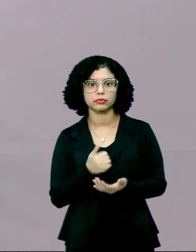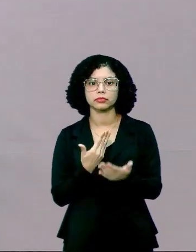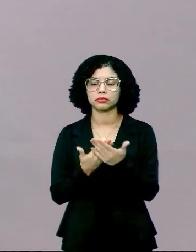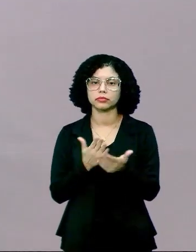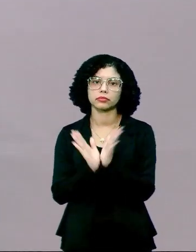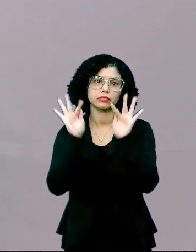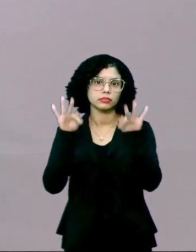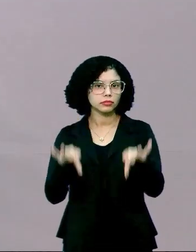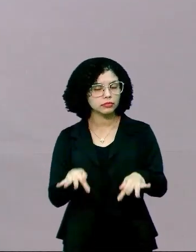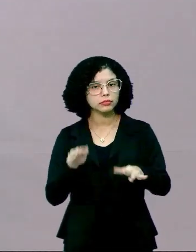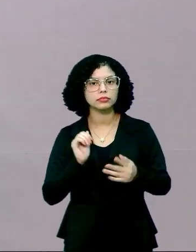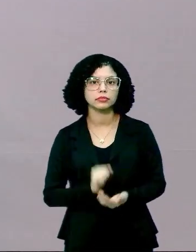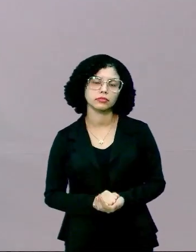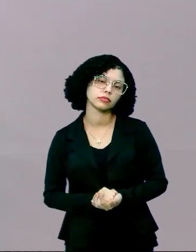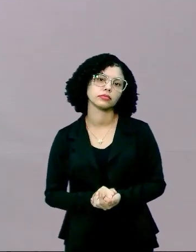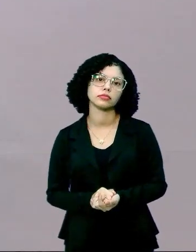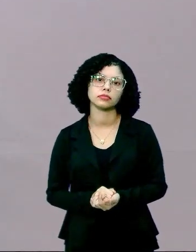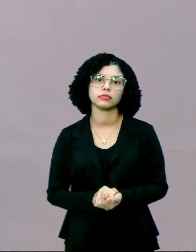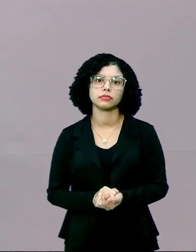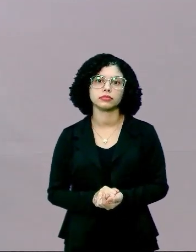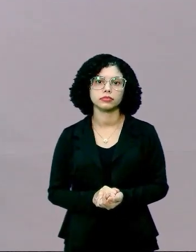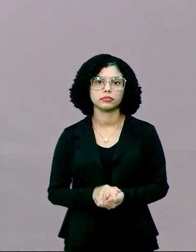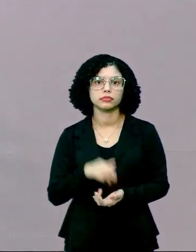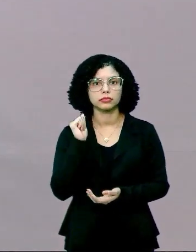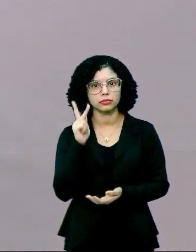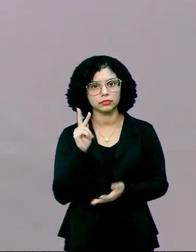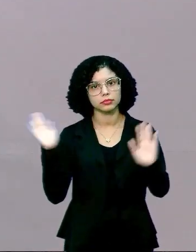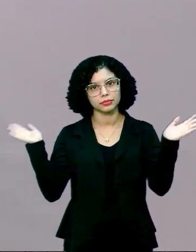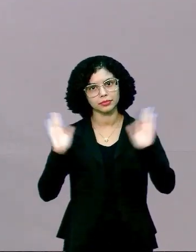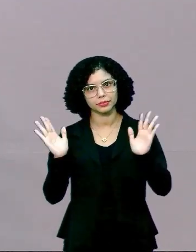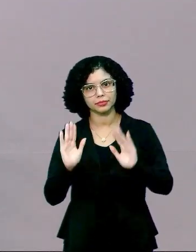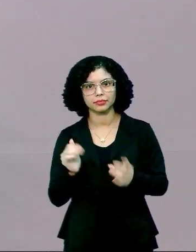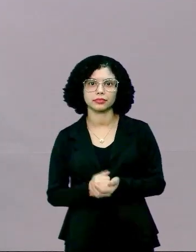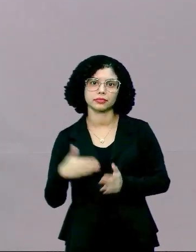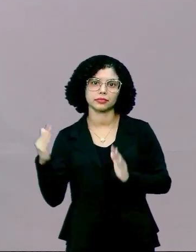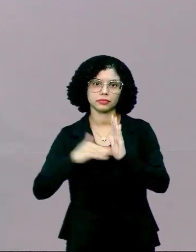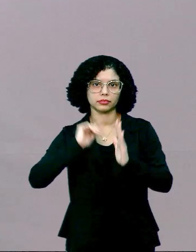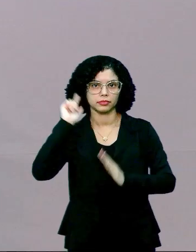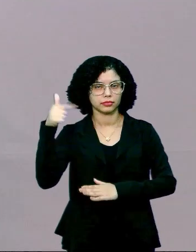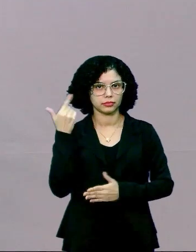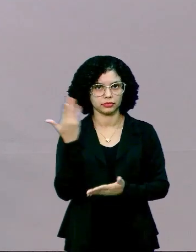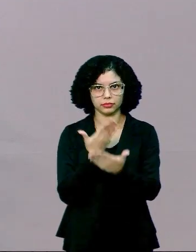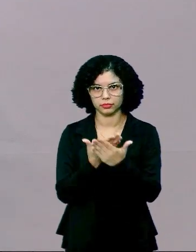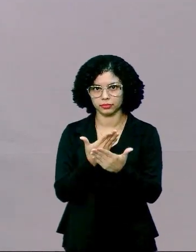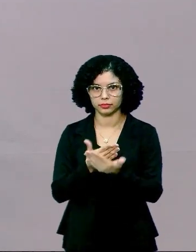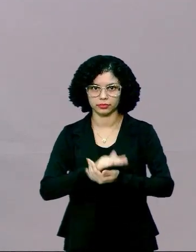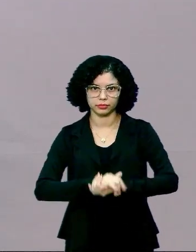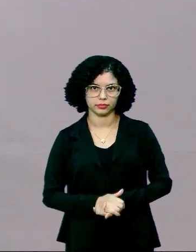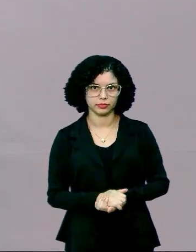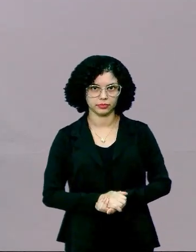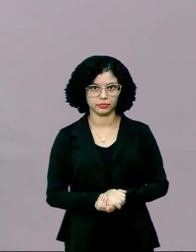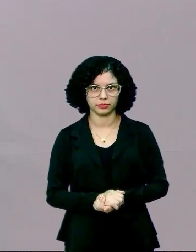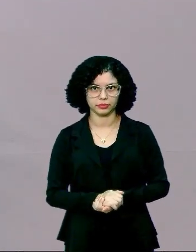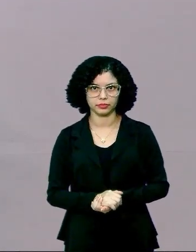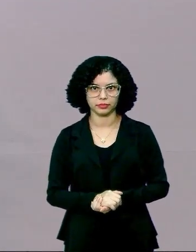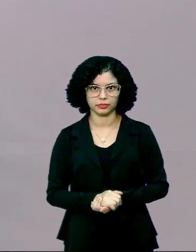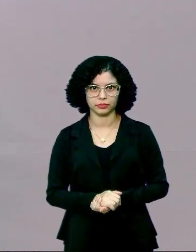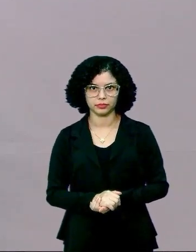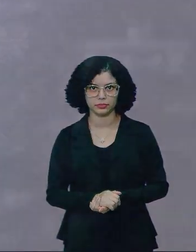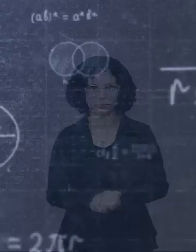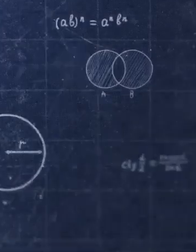nossa aula de hoje está sendo finalizada, ok? Bye bye, see you next class. Tchau, tchau e até a próxima